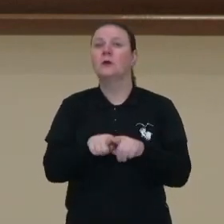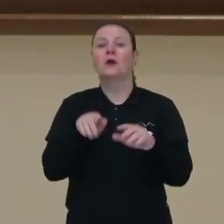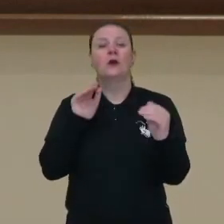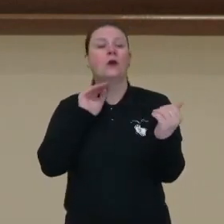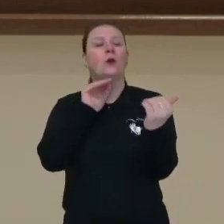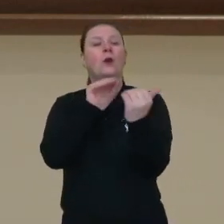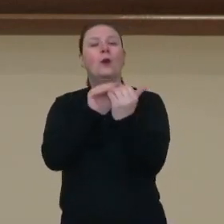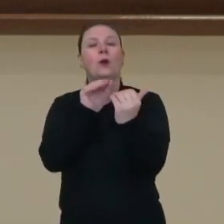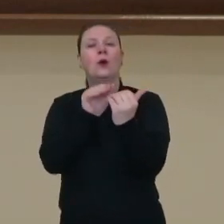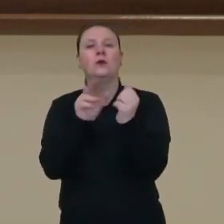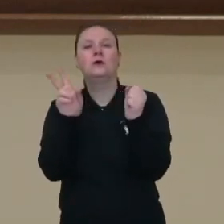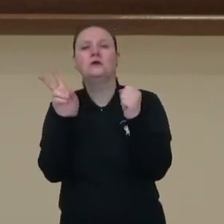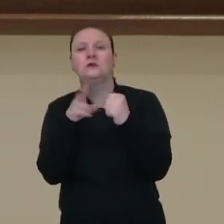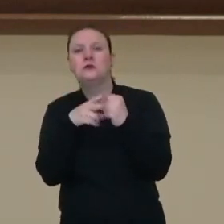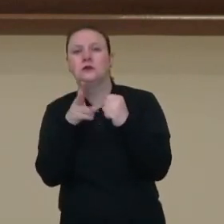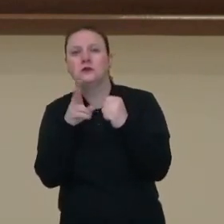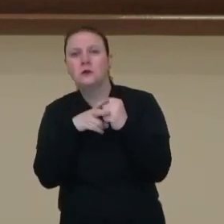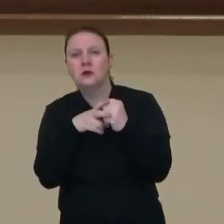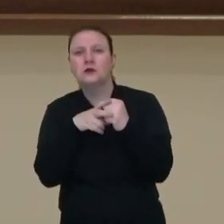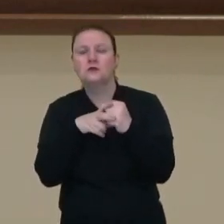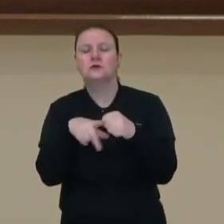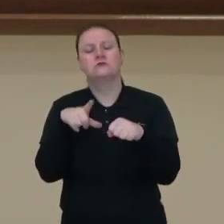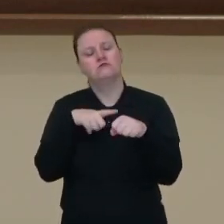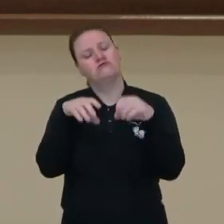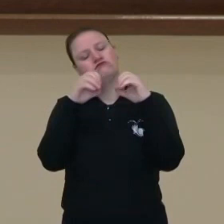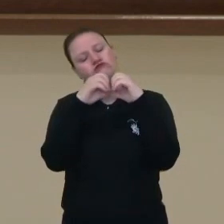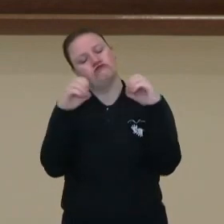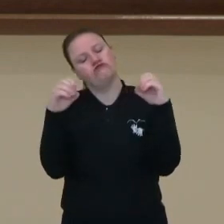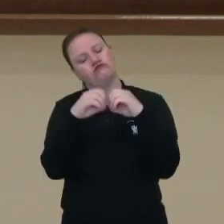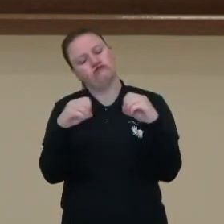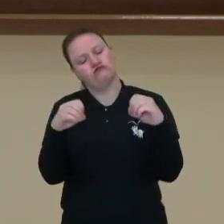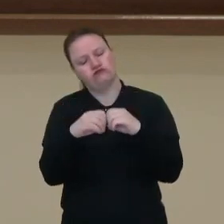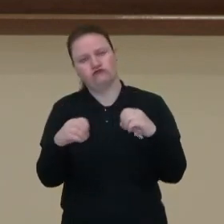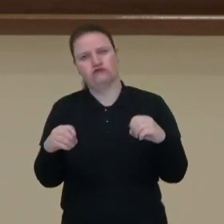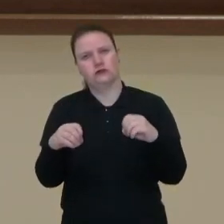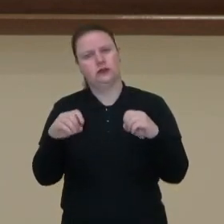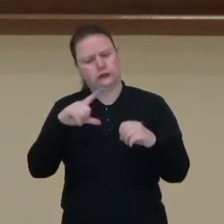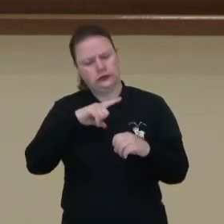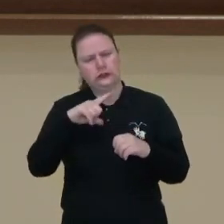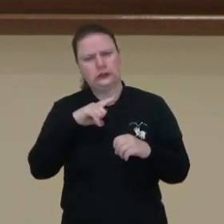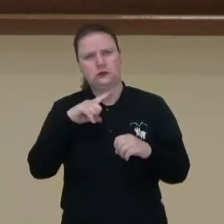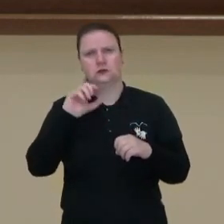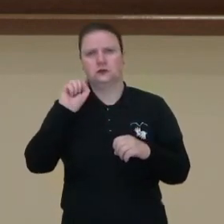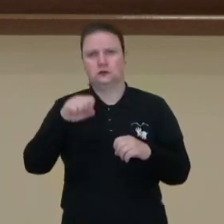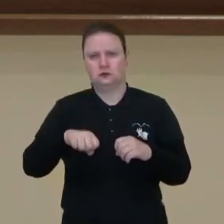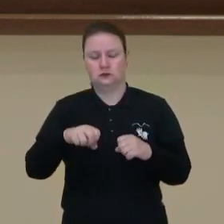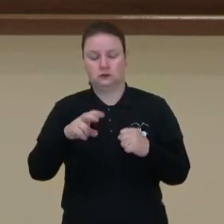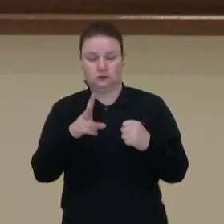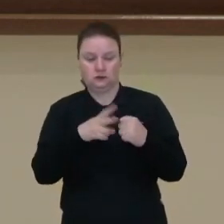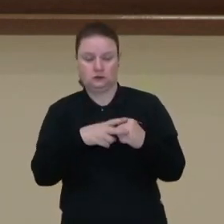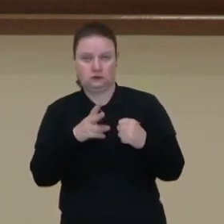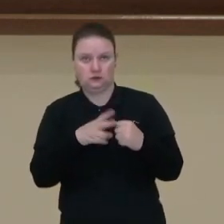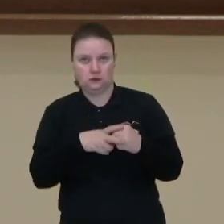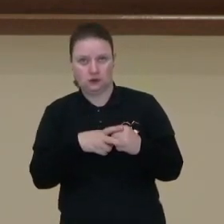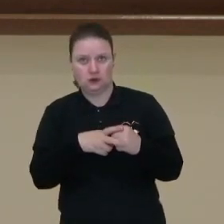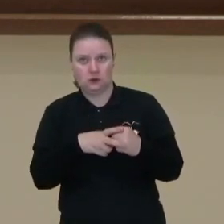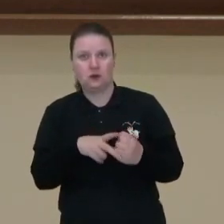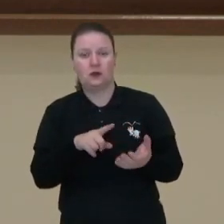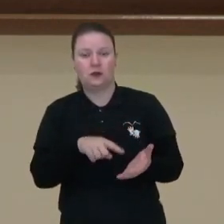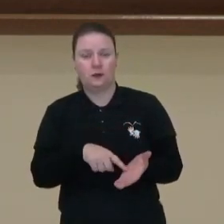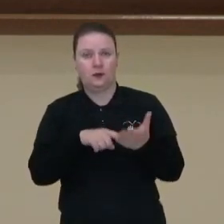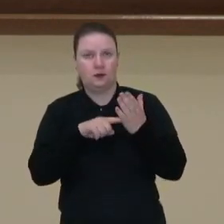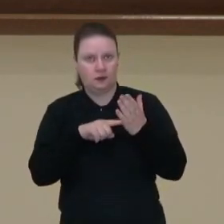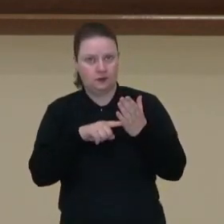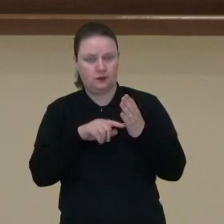também, de certo modo, com as orações? Sim, né? Então, nós vamos ter a presença de verbos, por consequência, nós vamos